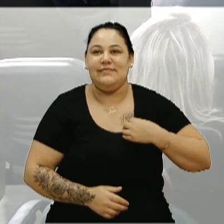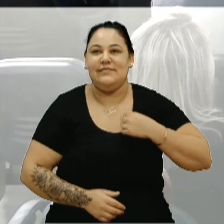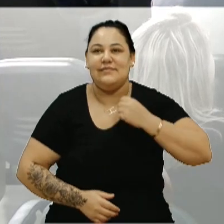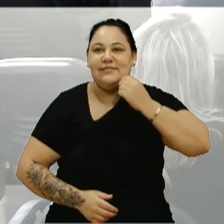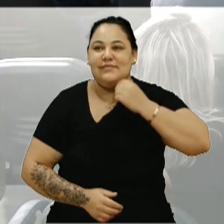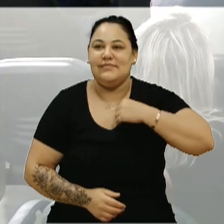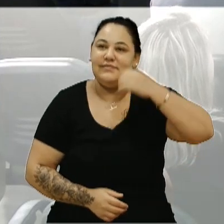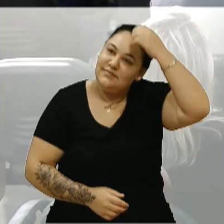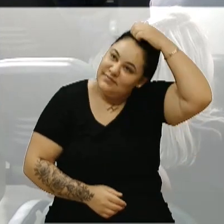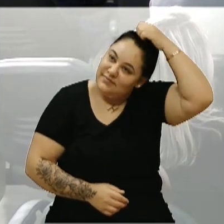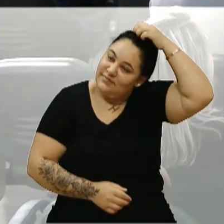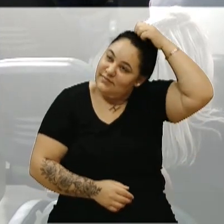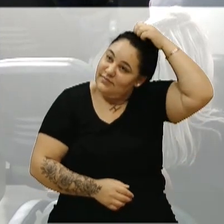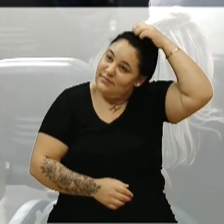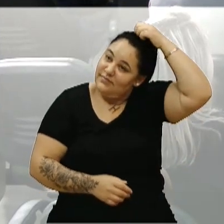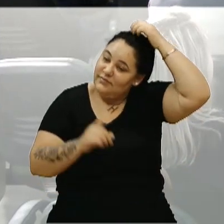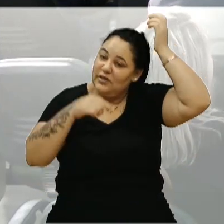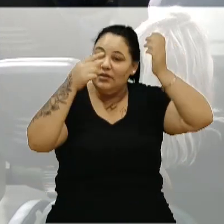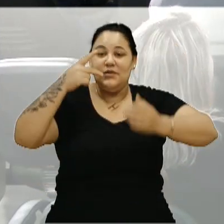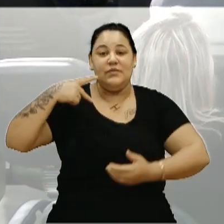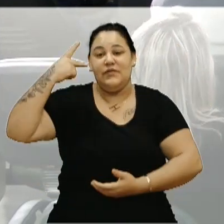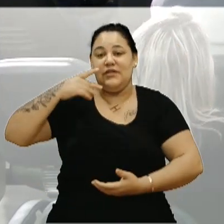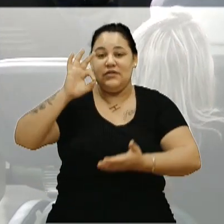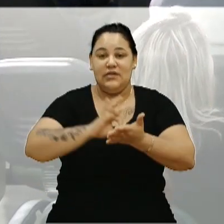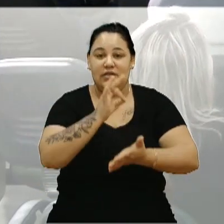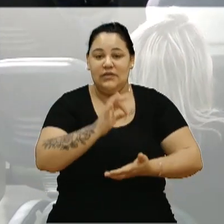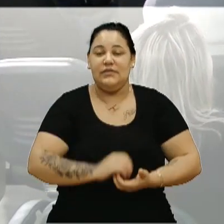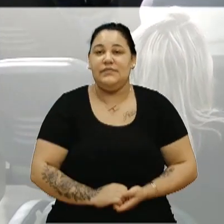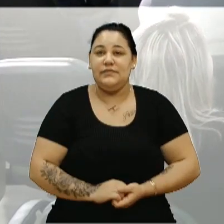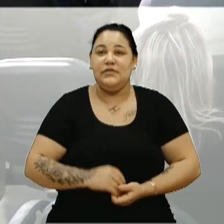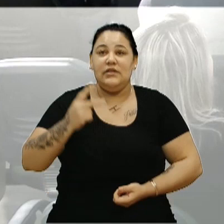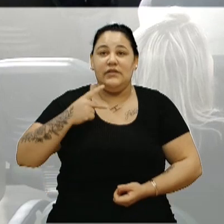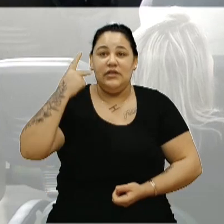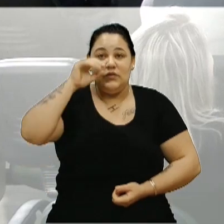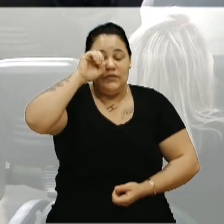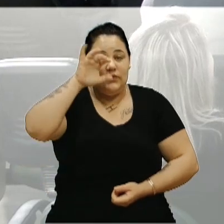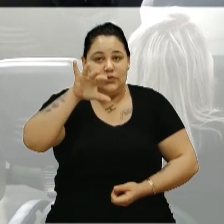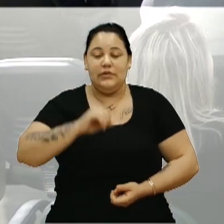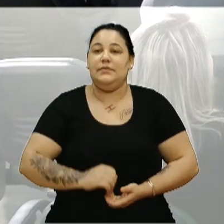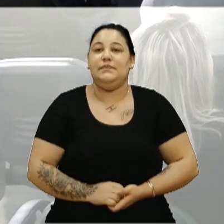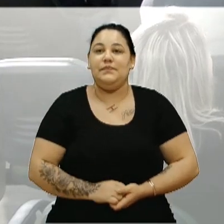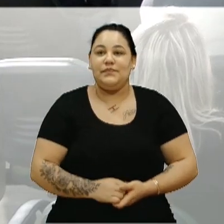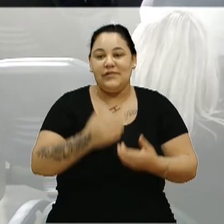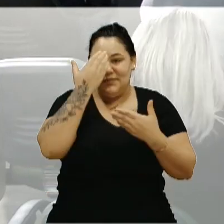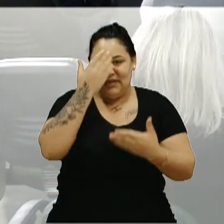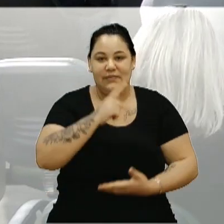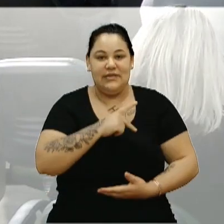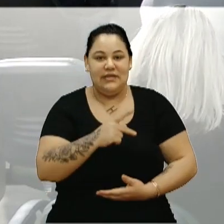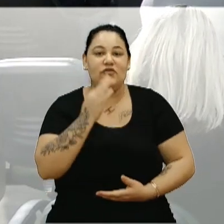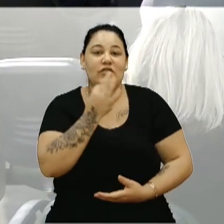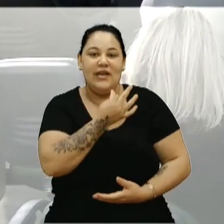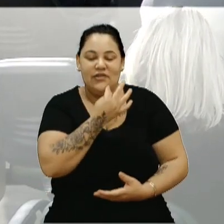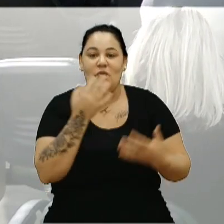Muito obrigada. Próximo vereador inscrito, vereador Elisandro Fiuza. Obrigado, presidente Tatiane.